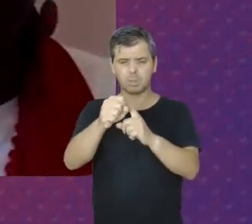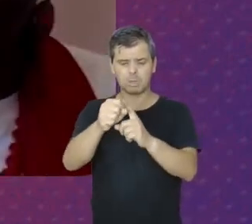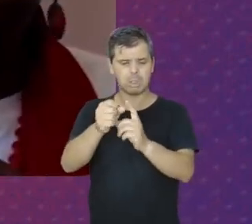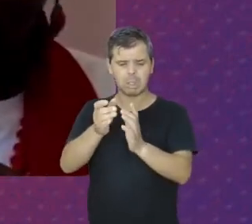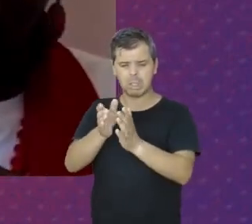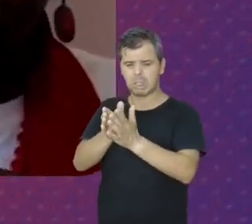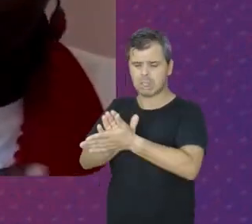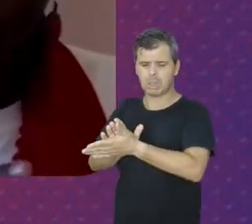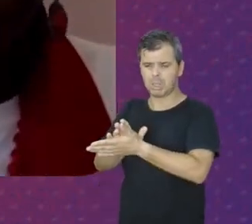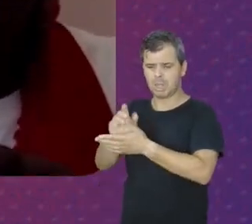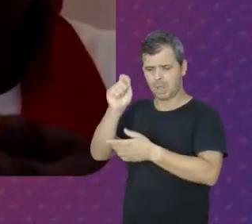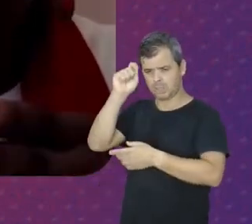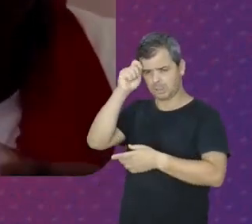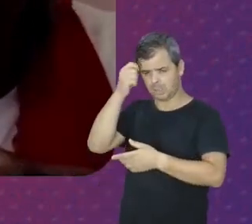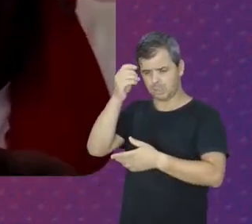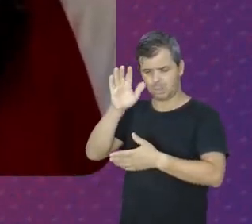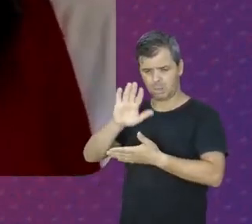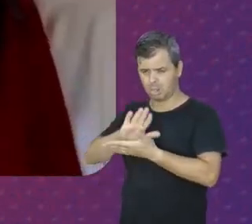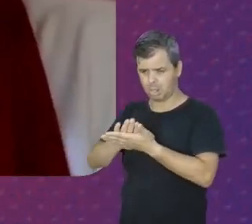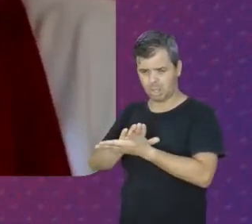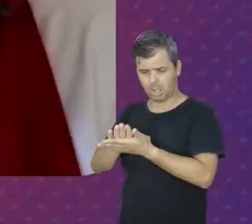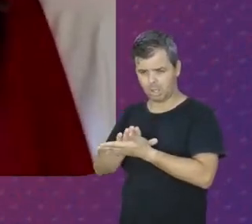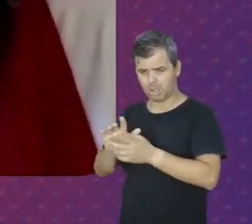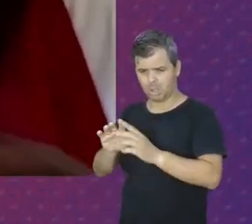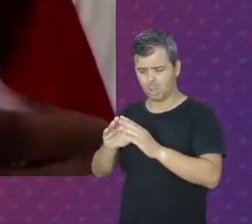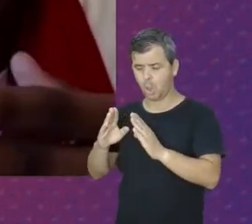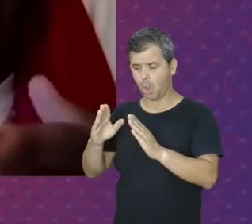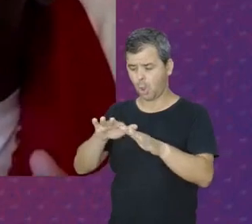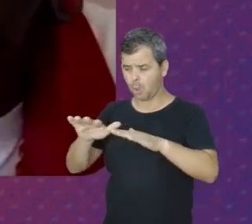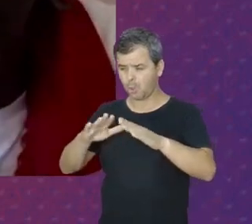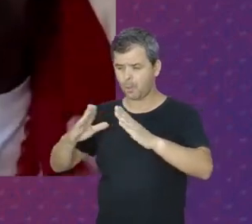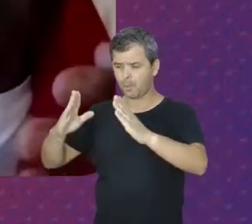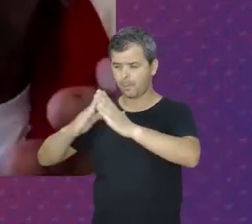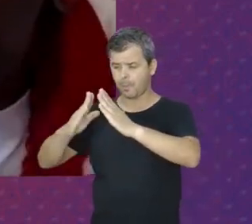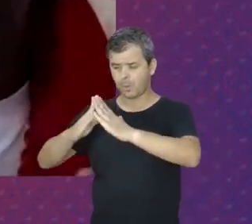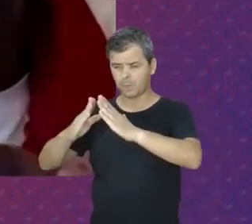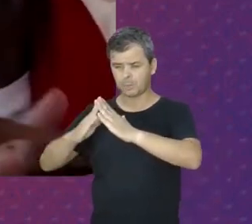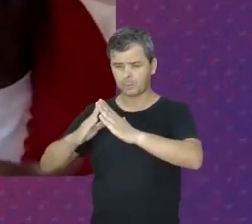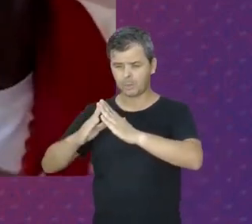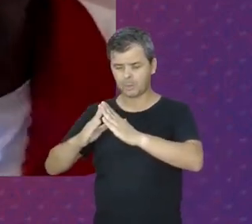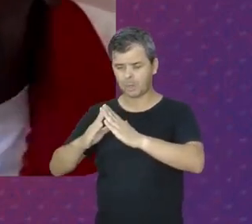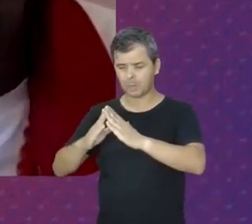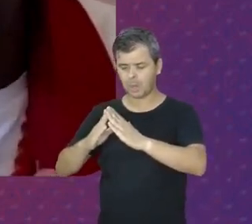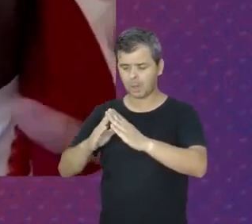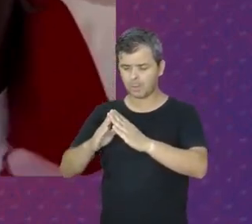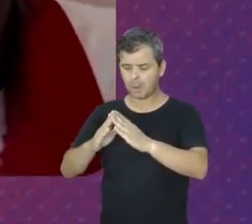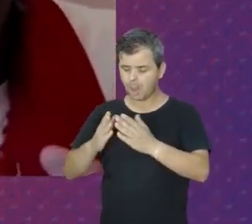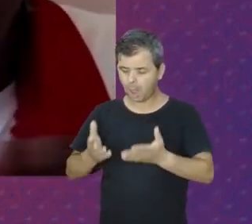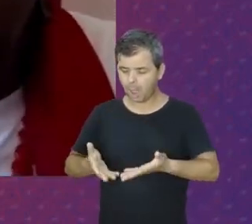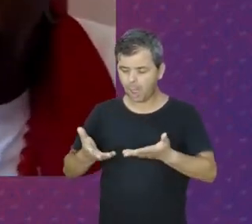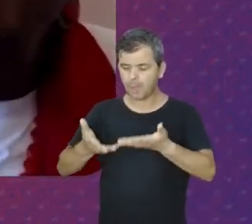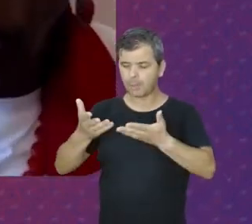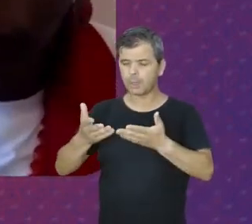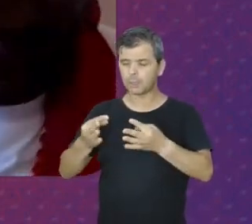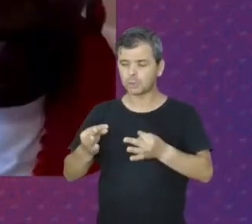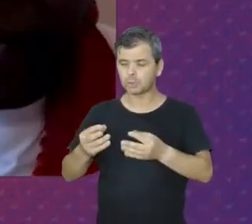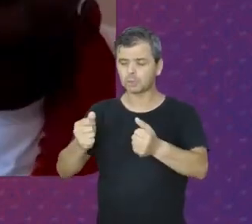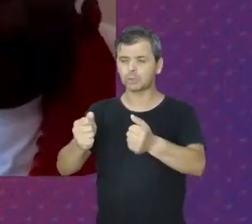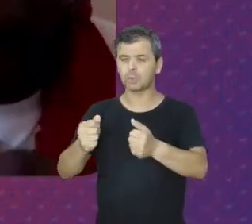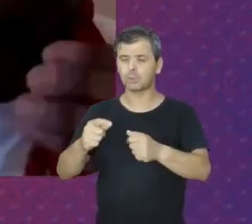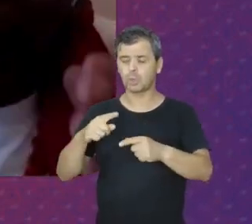antirracista. Nós queremos que o movimento da moradia possa contemplar todas, todos e todos.